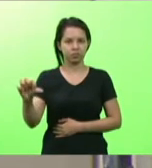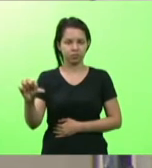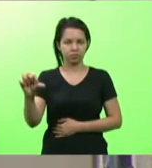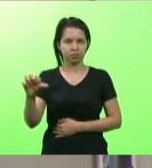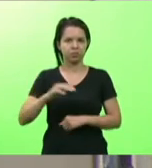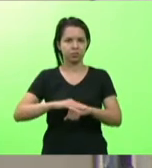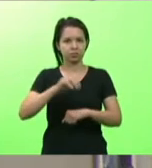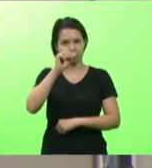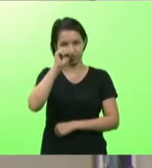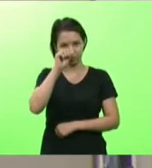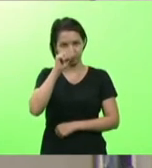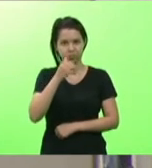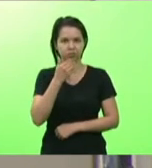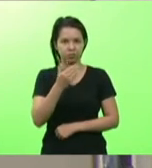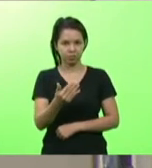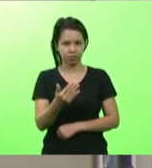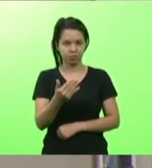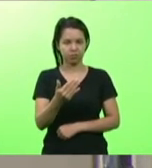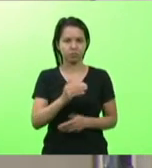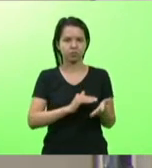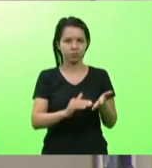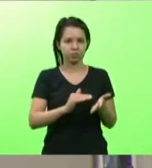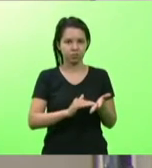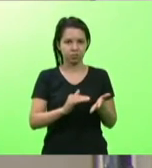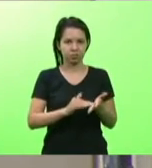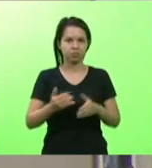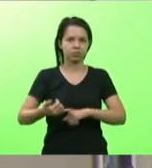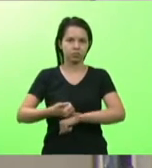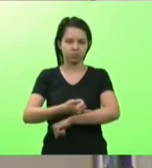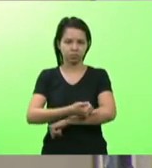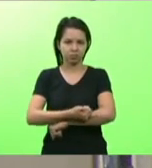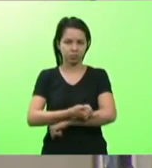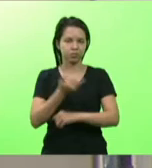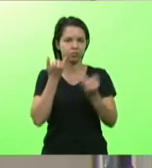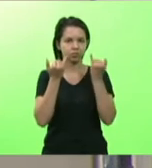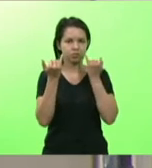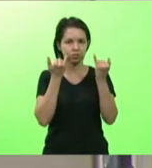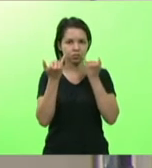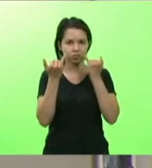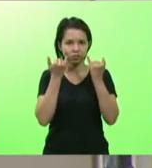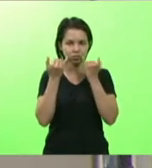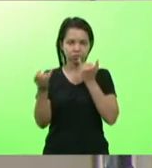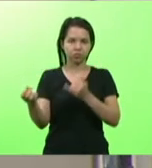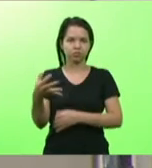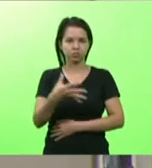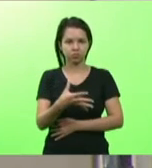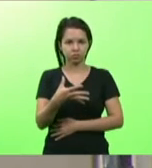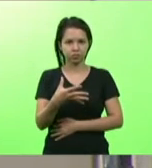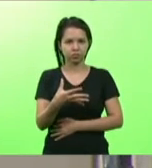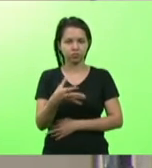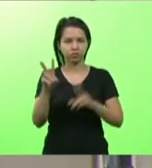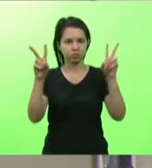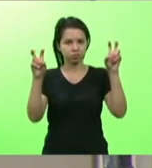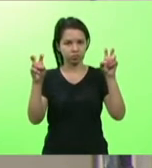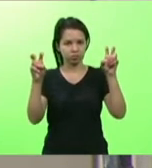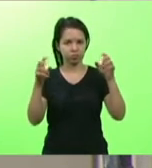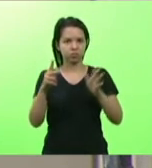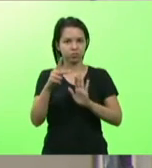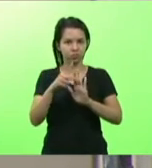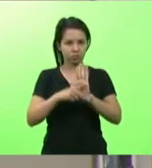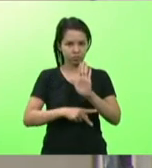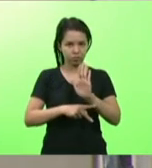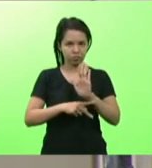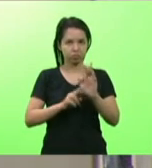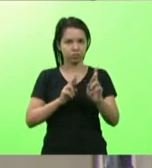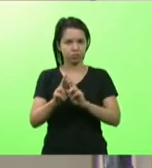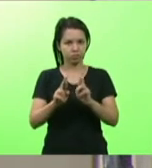autoria do deputado João Amin solicitando ao secretário de estado da infraestrutura informações atualizadas acerca do andamento do projeto da rodovia Estadual